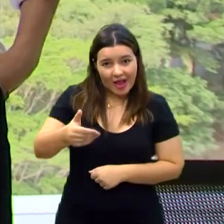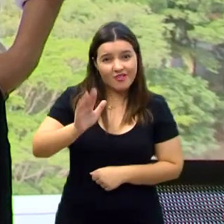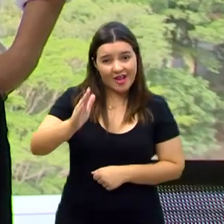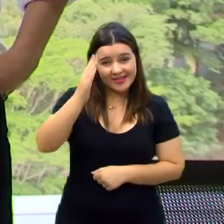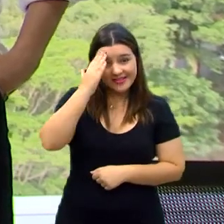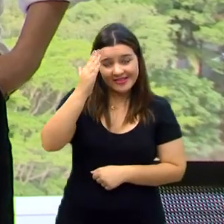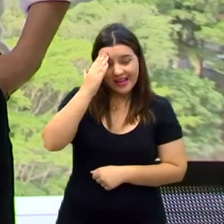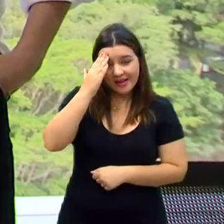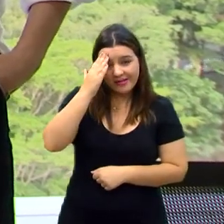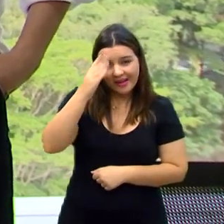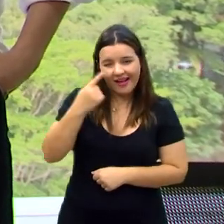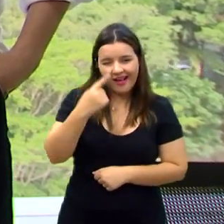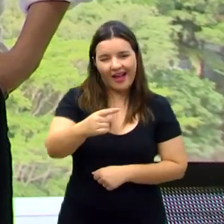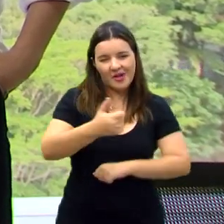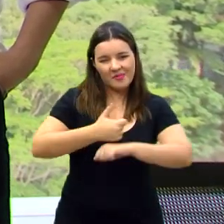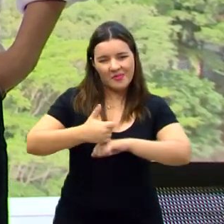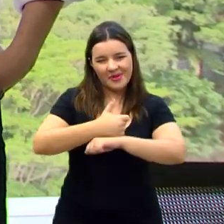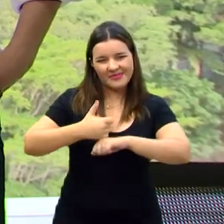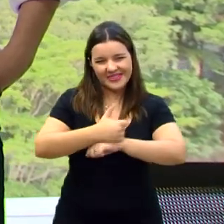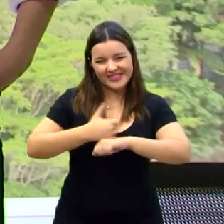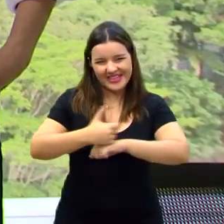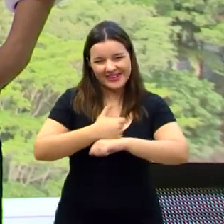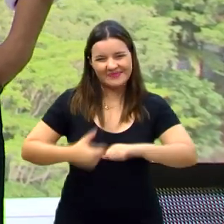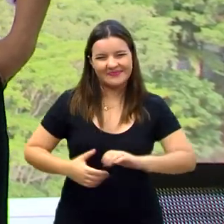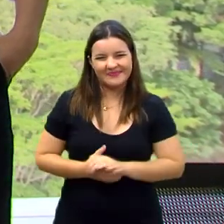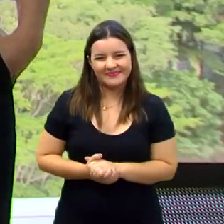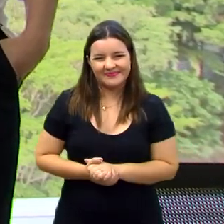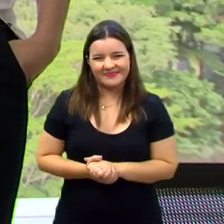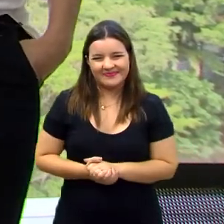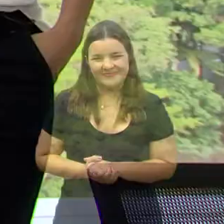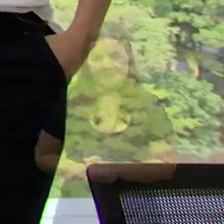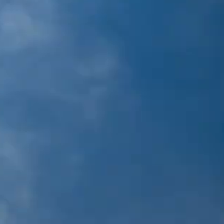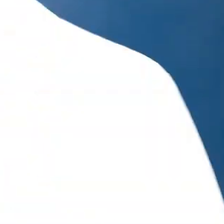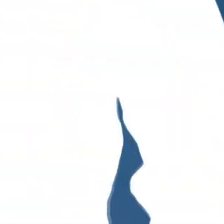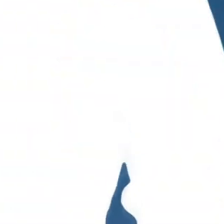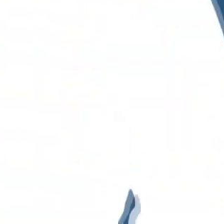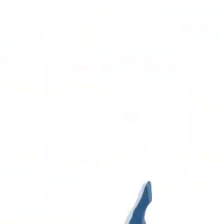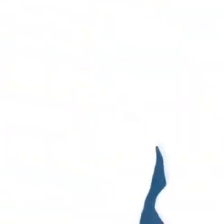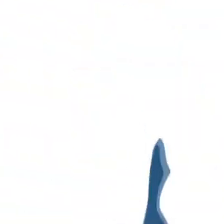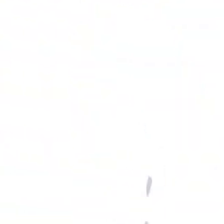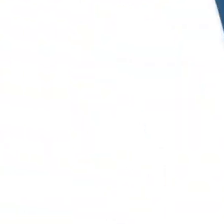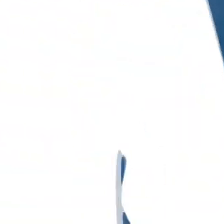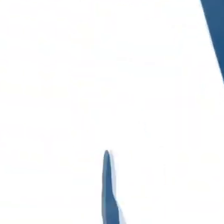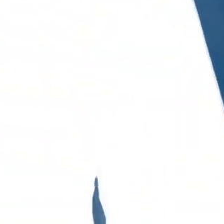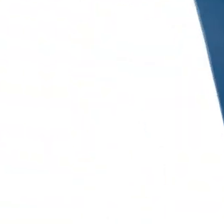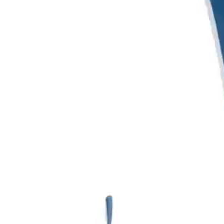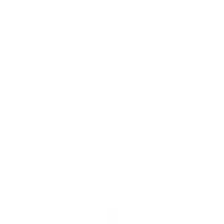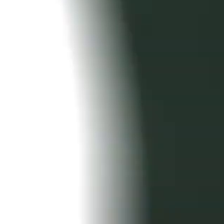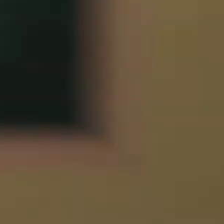gente é isso aí pessoal Então já sabe né Se liga na profissão e